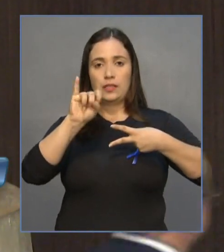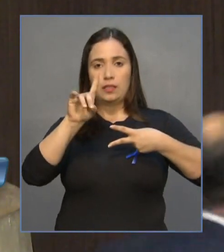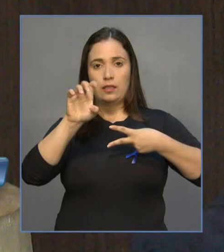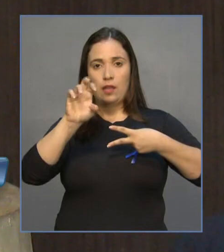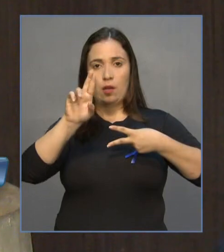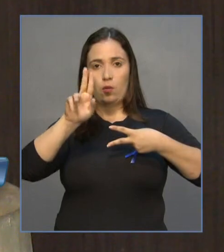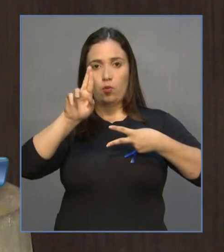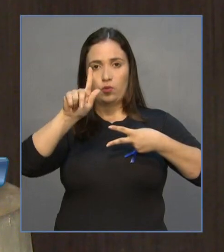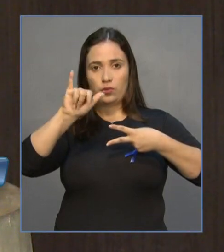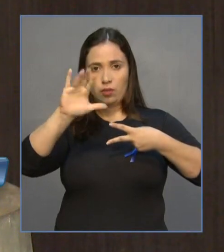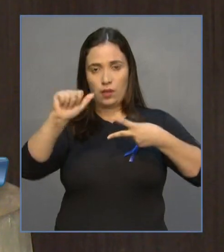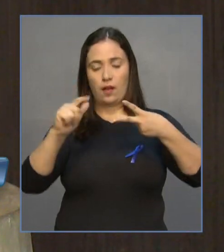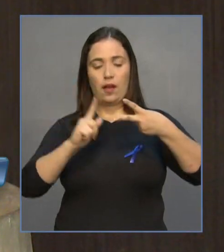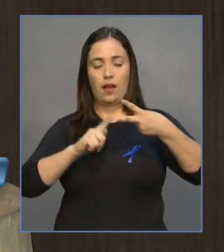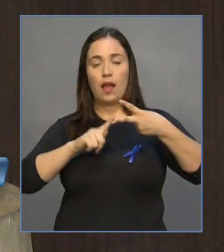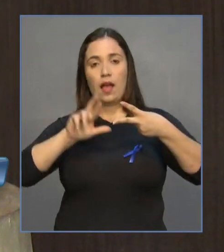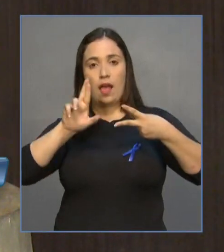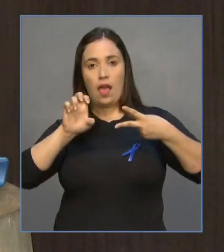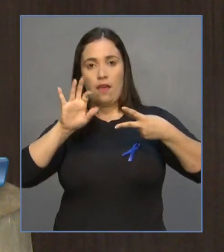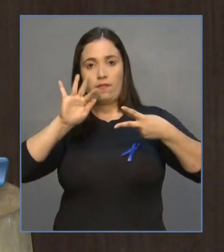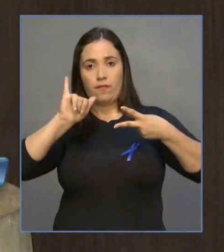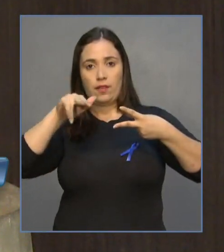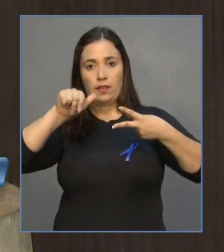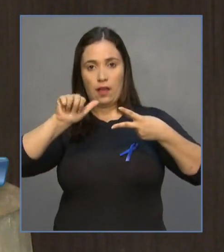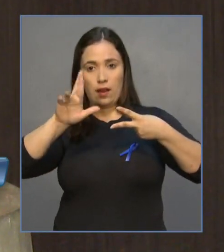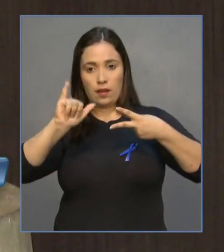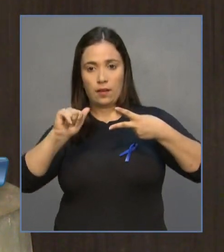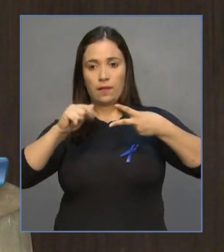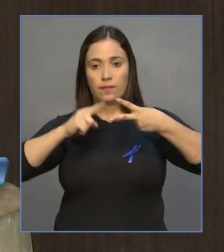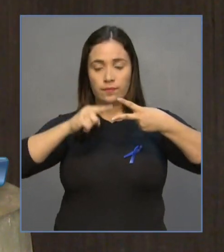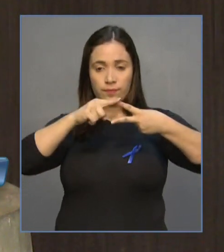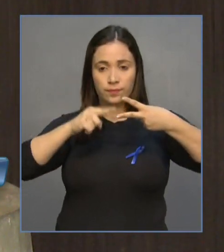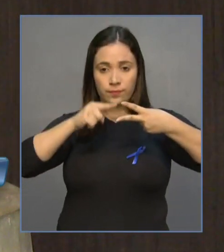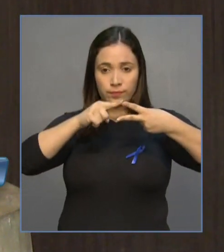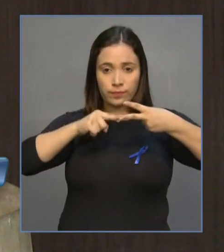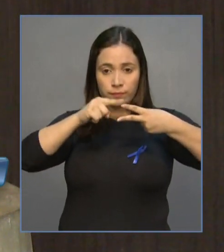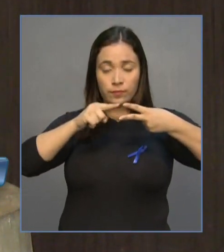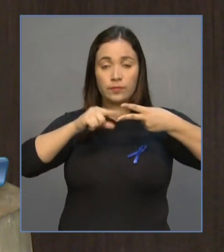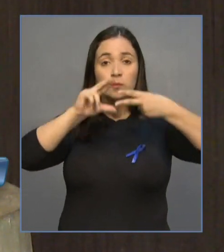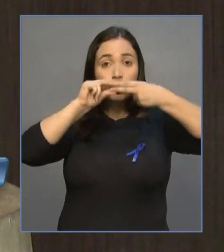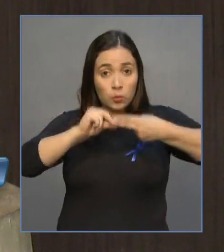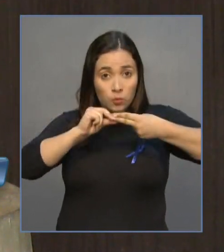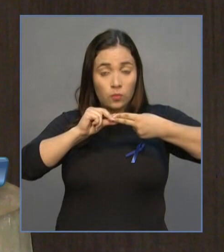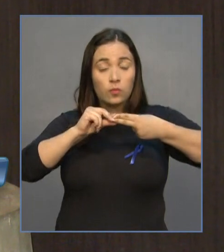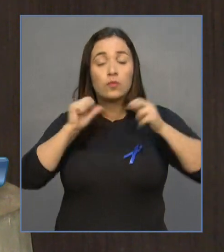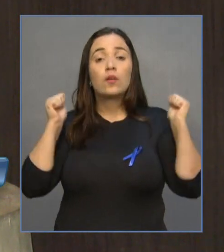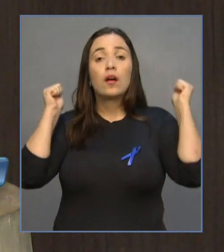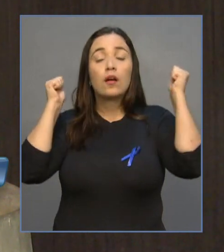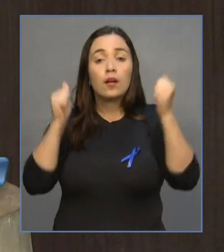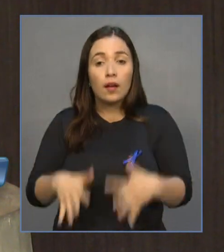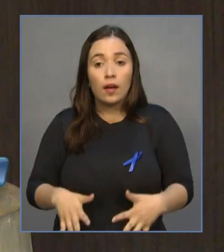a refinaria, elas juntas serão responsáveis,